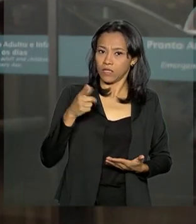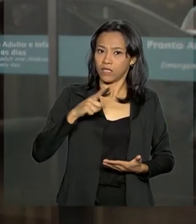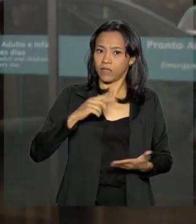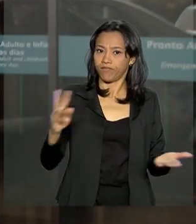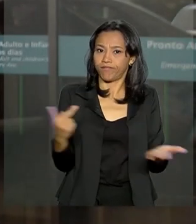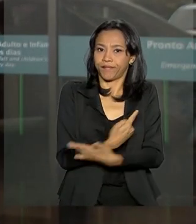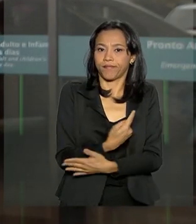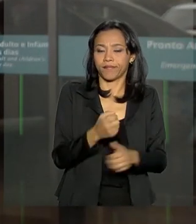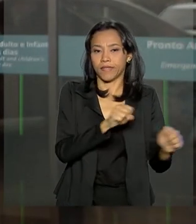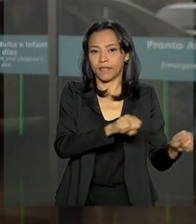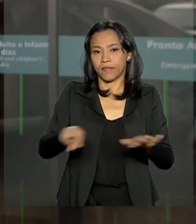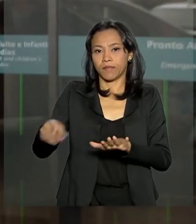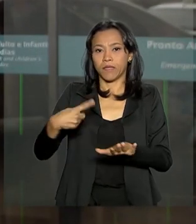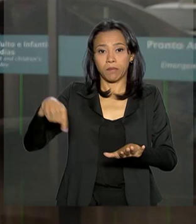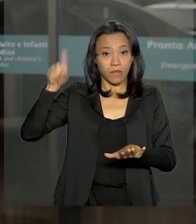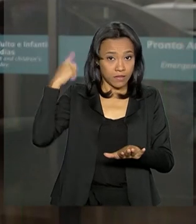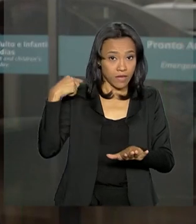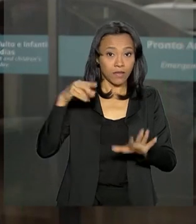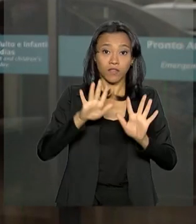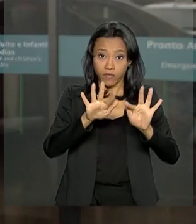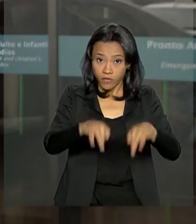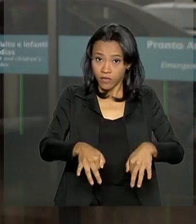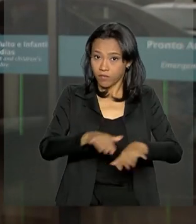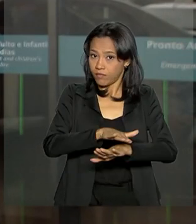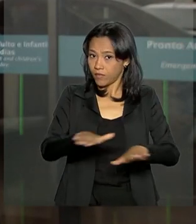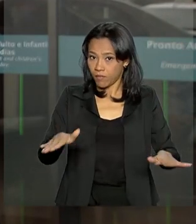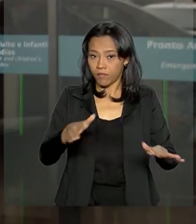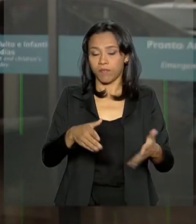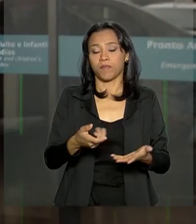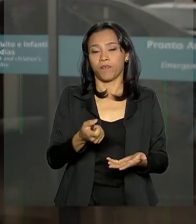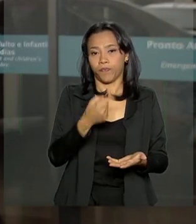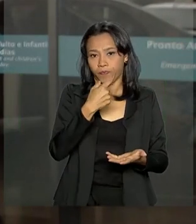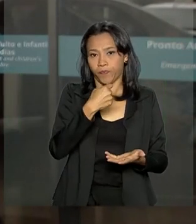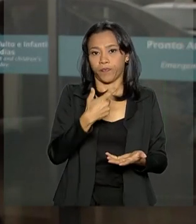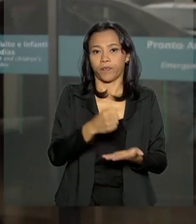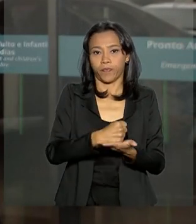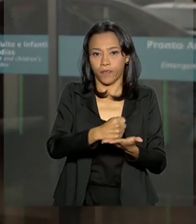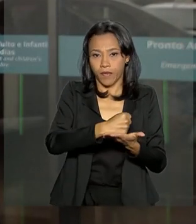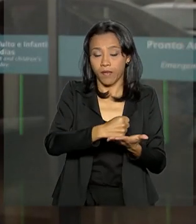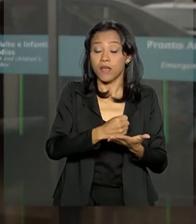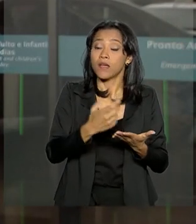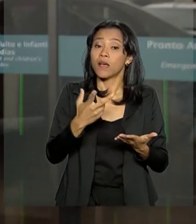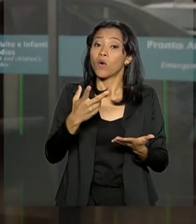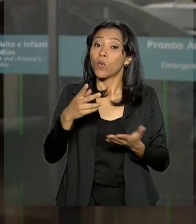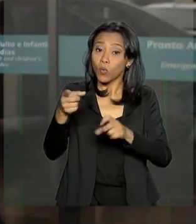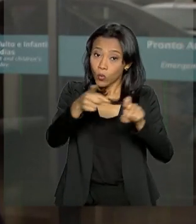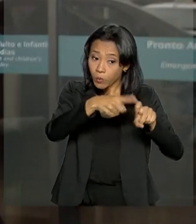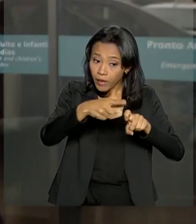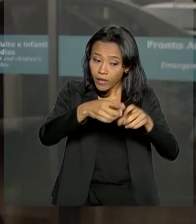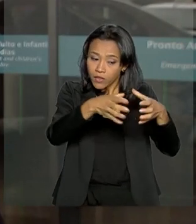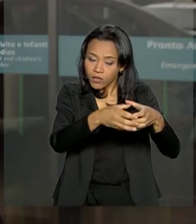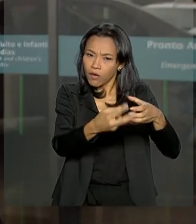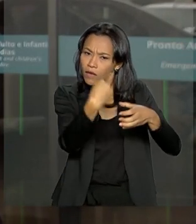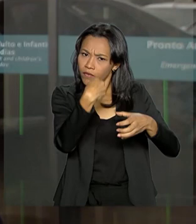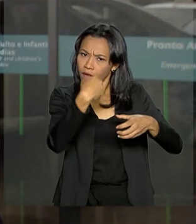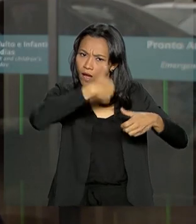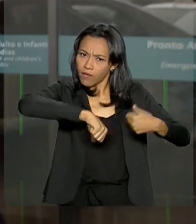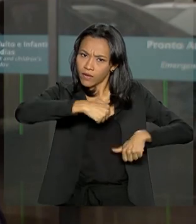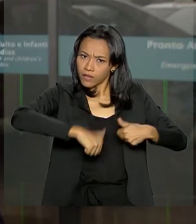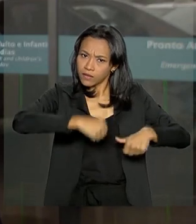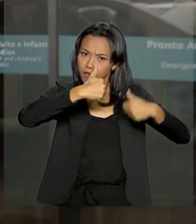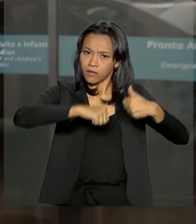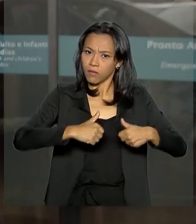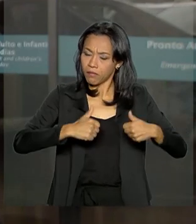semana passada, se encerram. E aí, os médicos devem fazer uma avaliação para determinar o